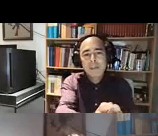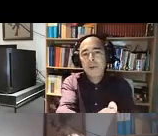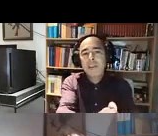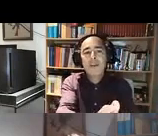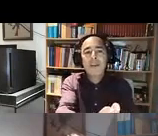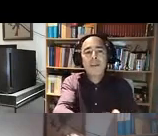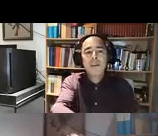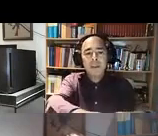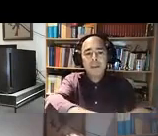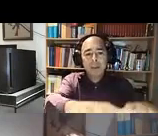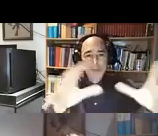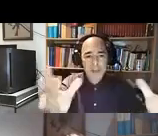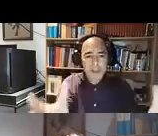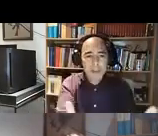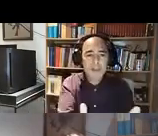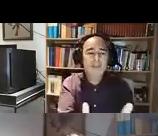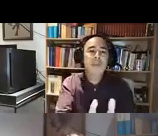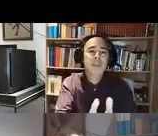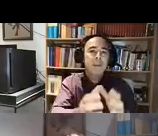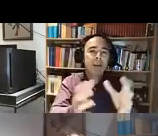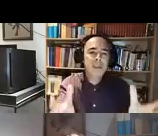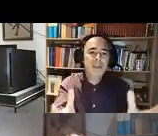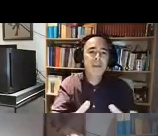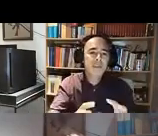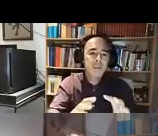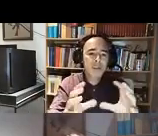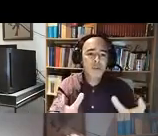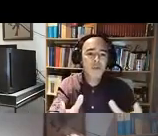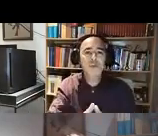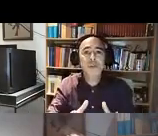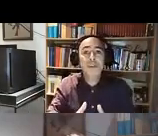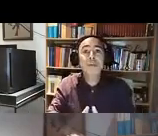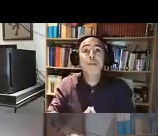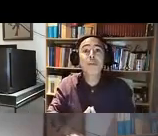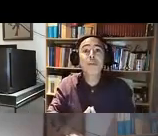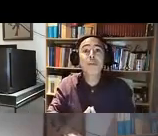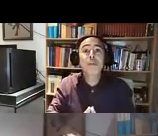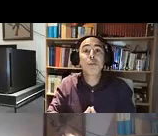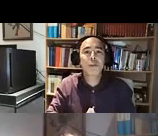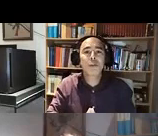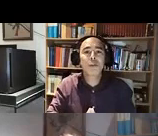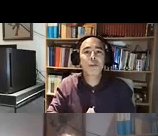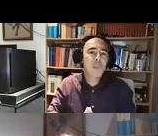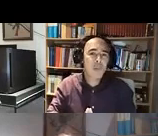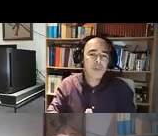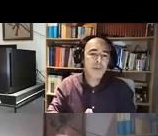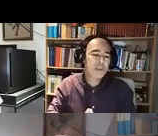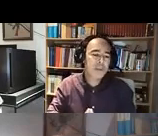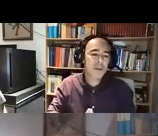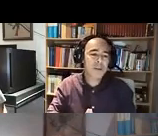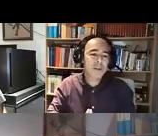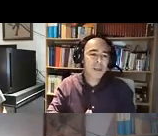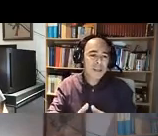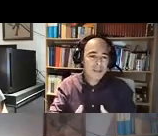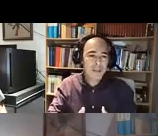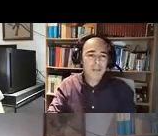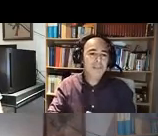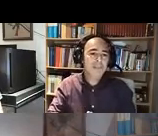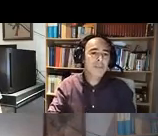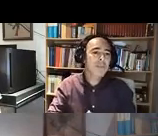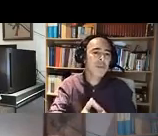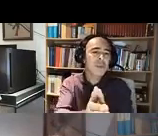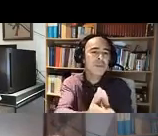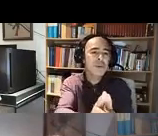dessa pessoa que está aí nisso e todas as que estão aí dessa organização esse com eu vou a para baixo